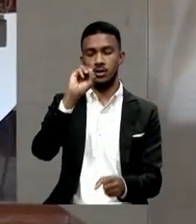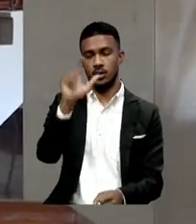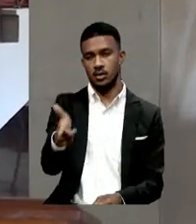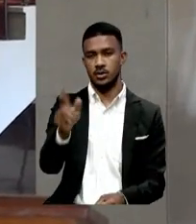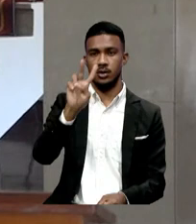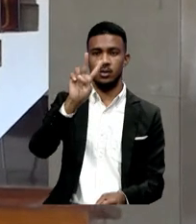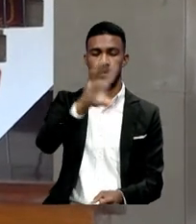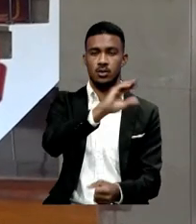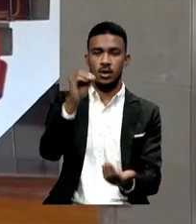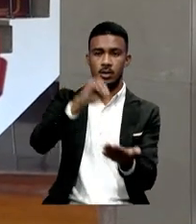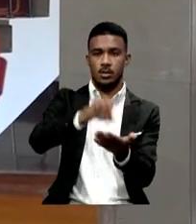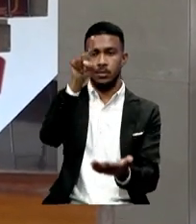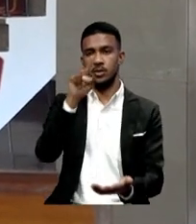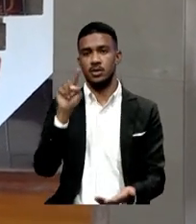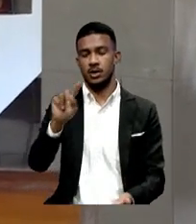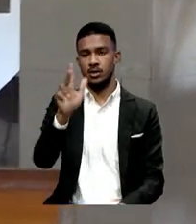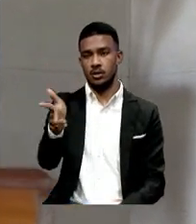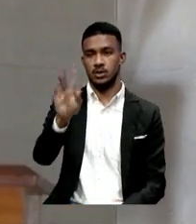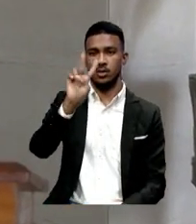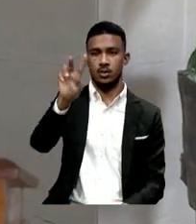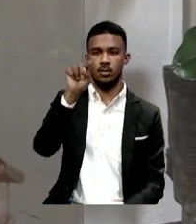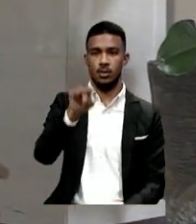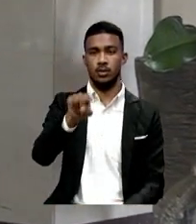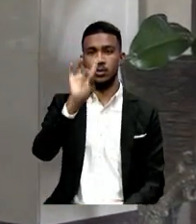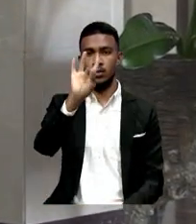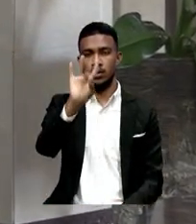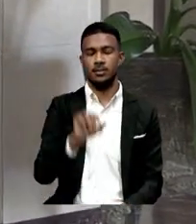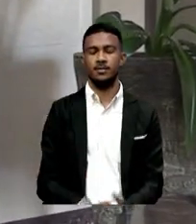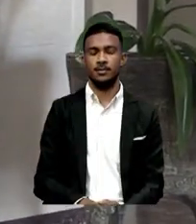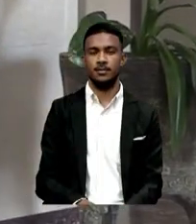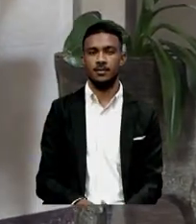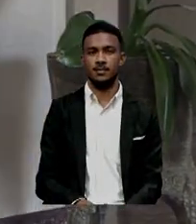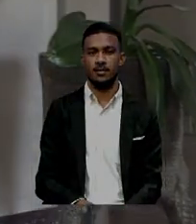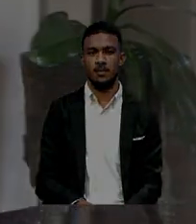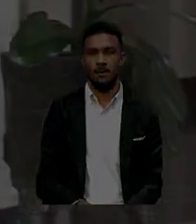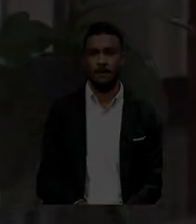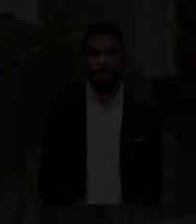15% tolura sem rua. Ualo. Adere de Semenes, bem-vinda Semenes, GMN.